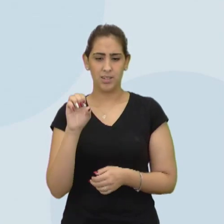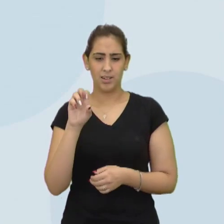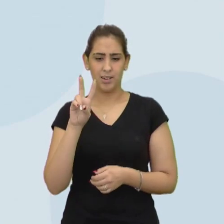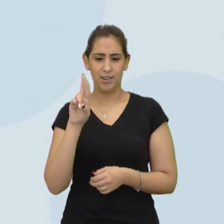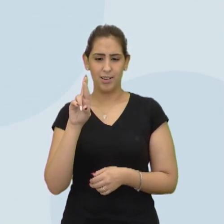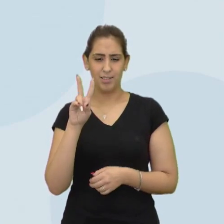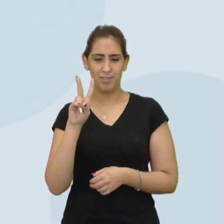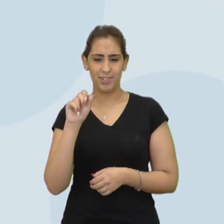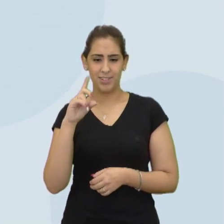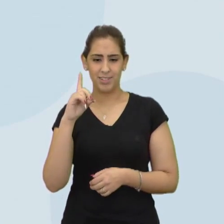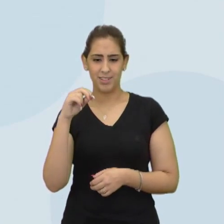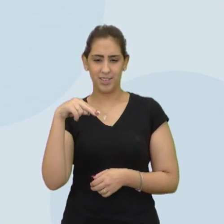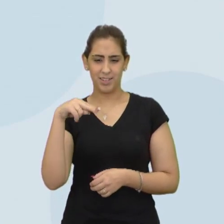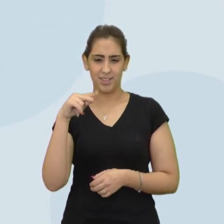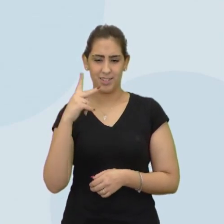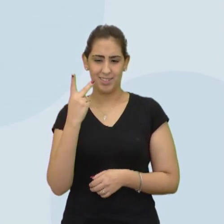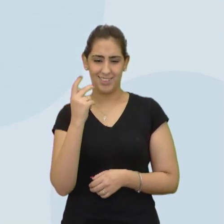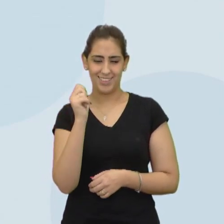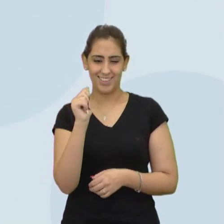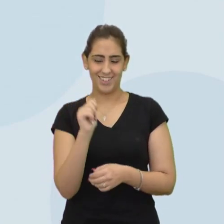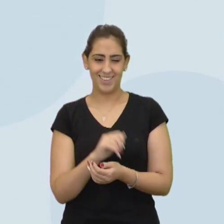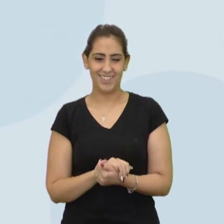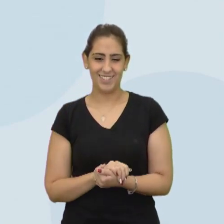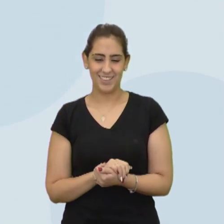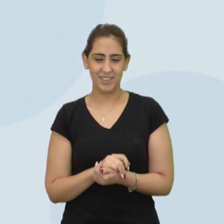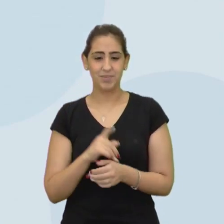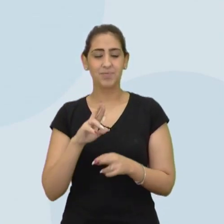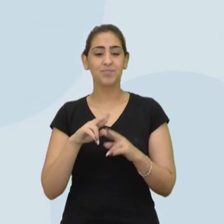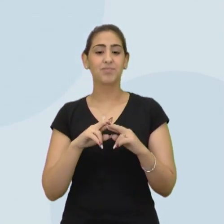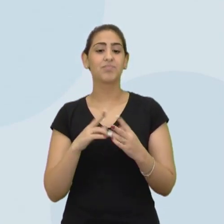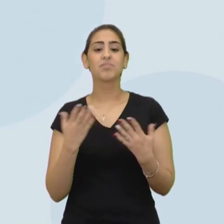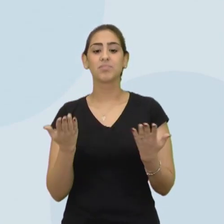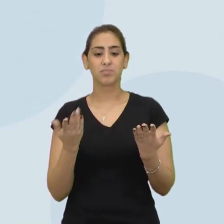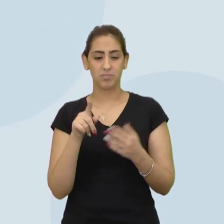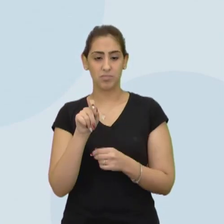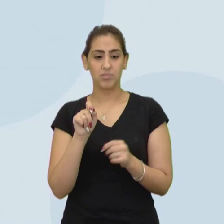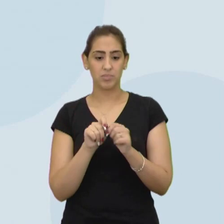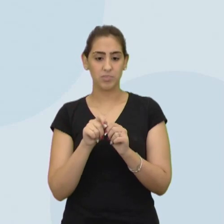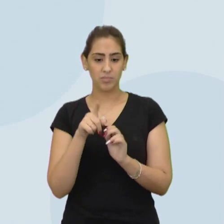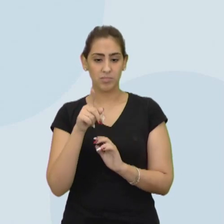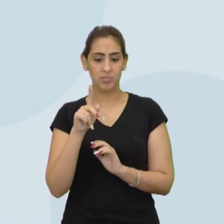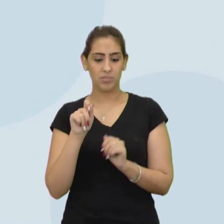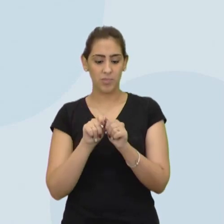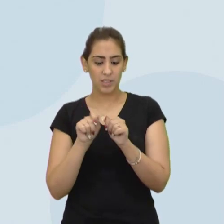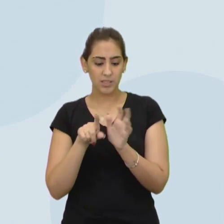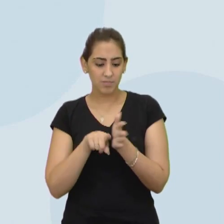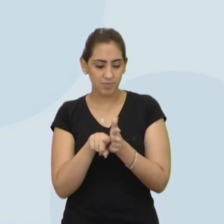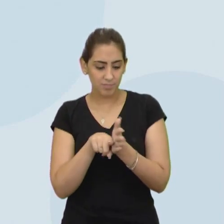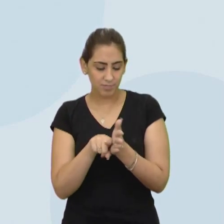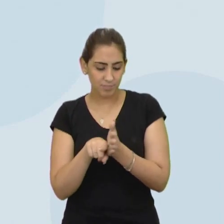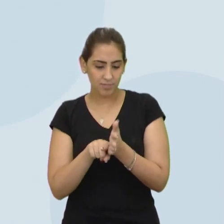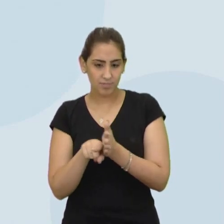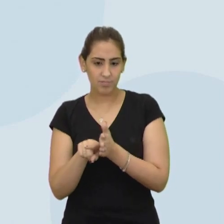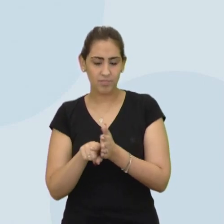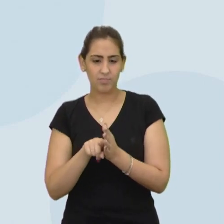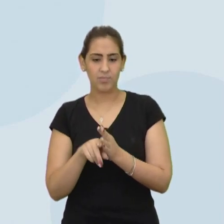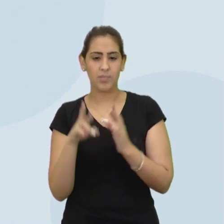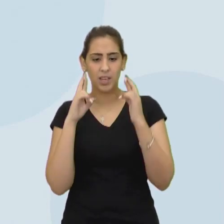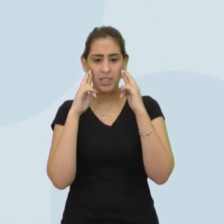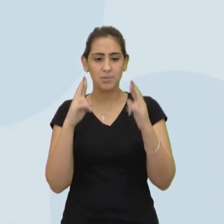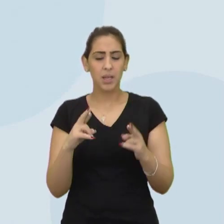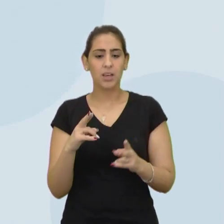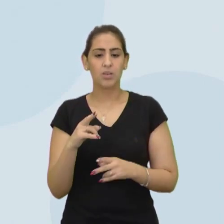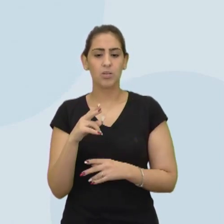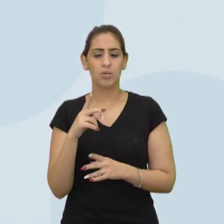daninhas. Em vez disso, você teria de realizar investigações a respeito dos tipos de plantas que